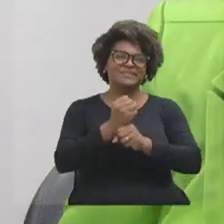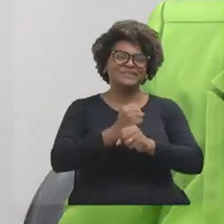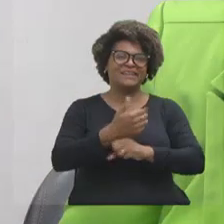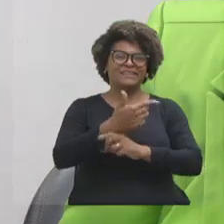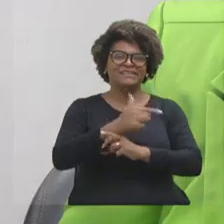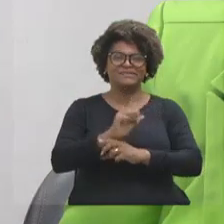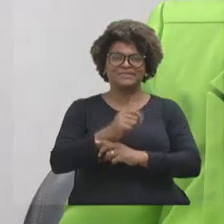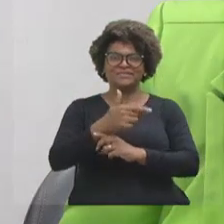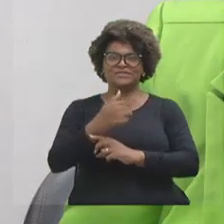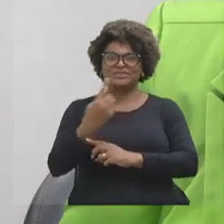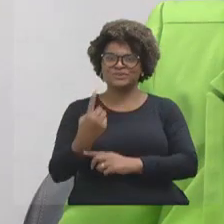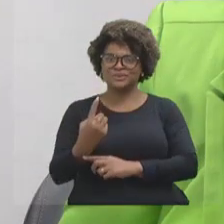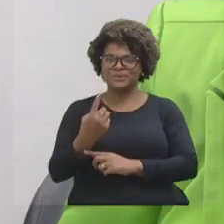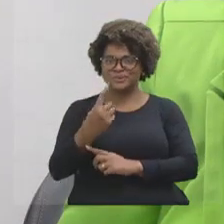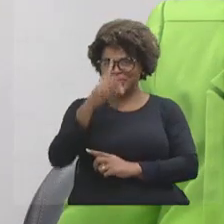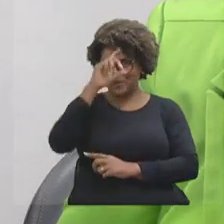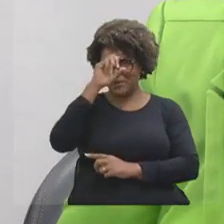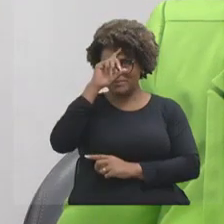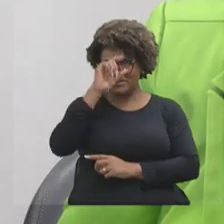Itaúna